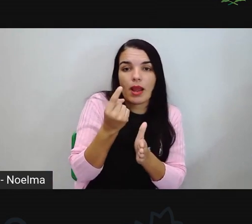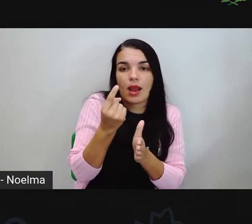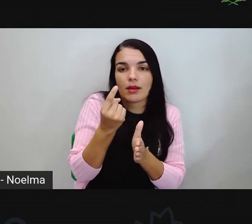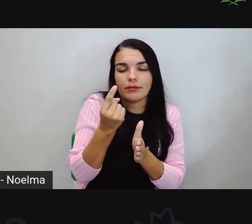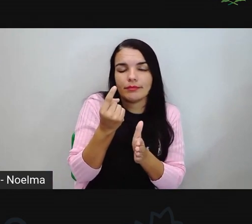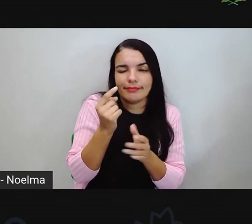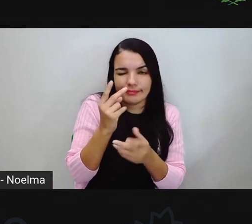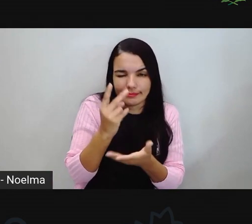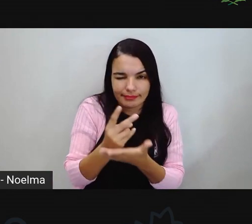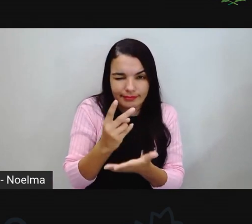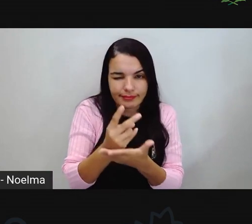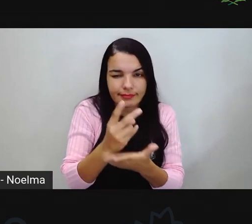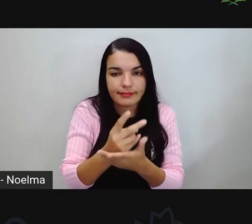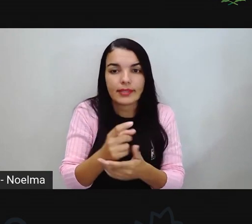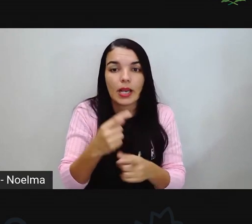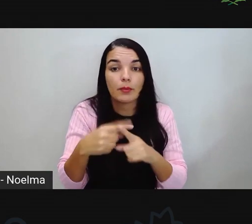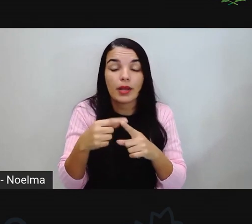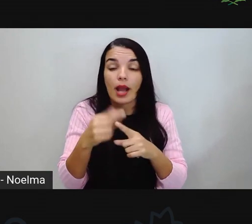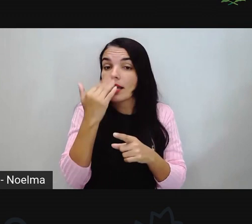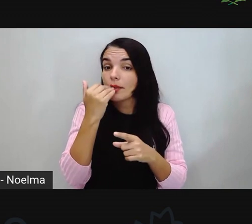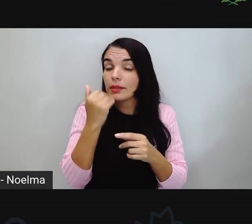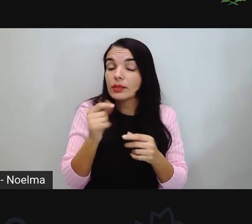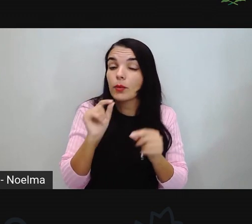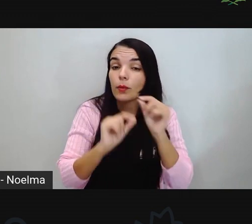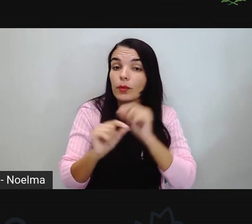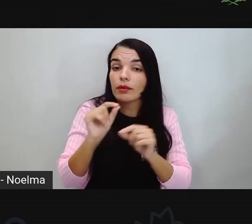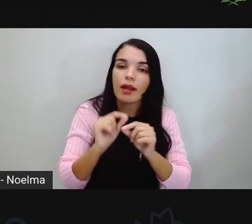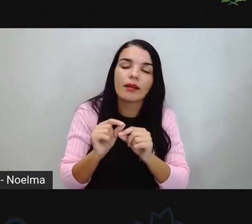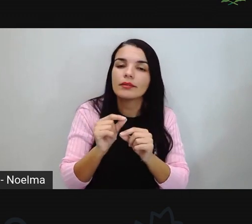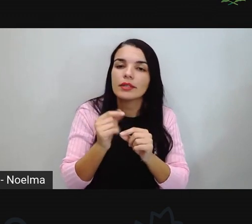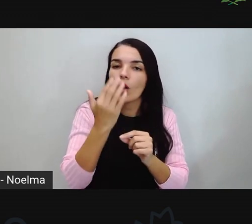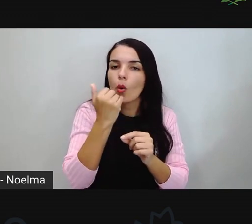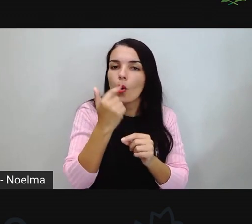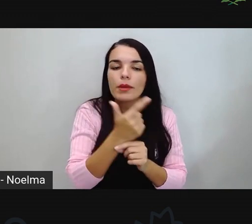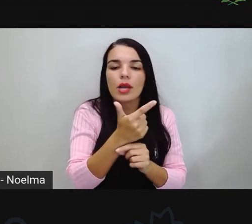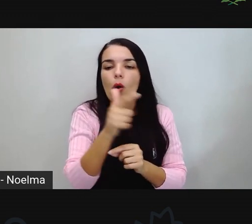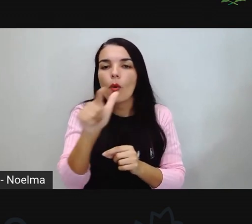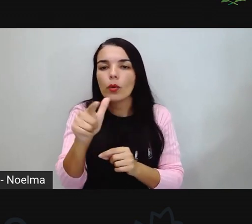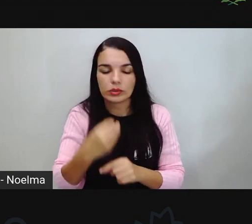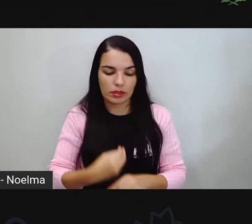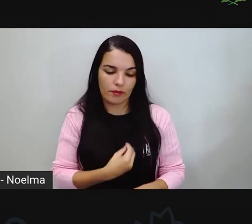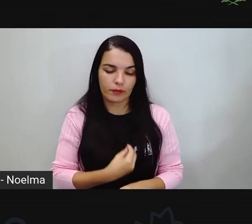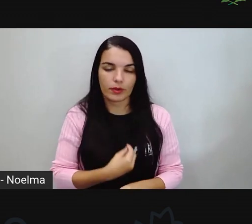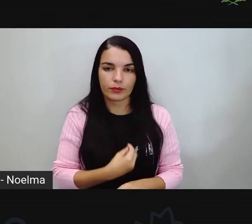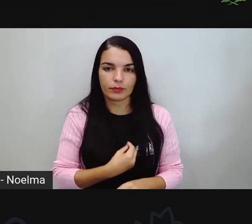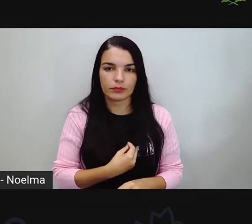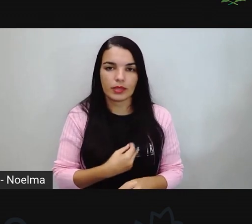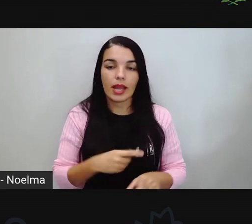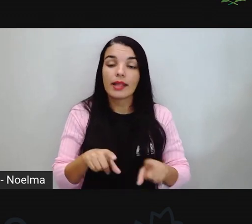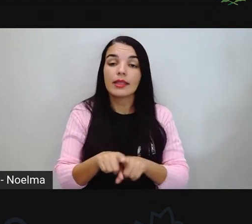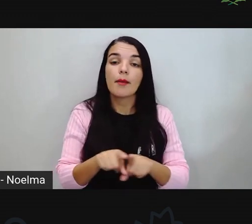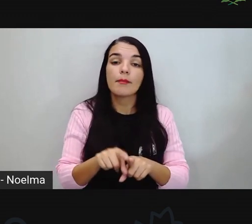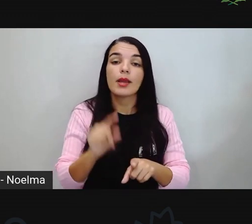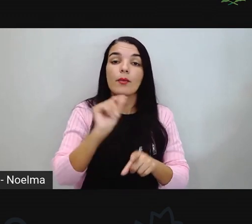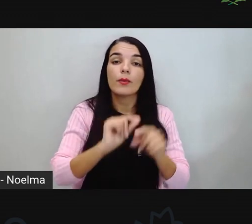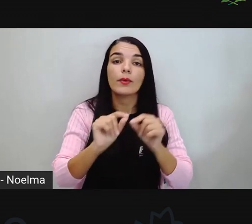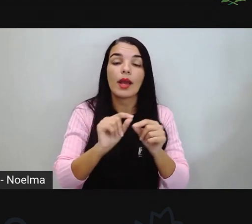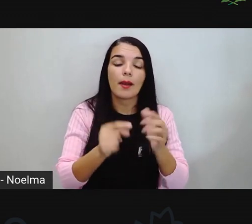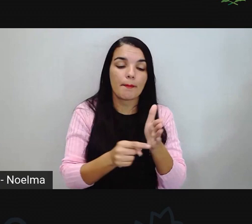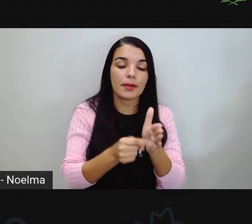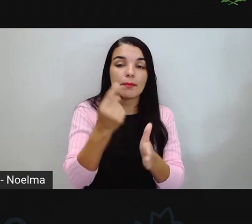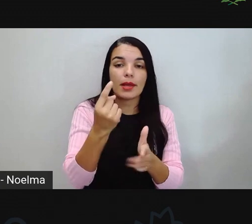certo? Eles são consumidores porque eles se alimentam de outro ser vivo. E primários porque eles são os